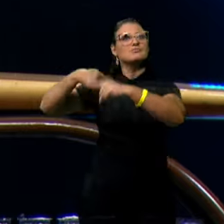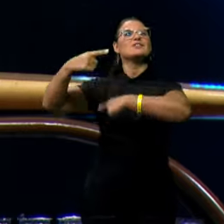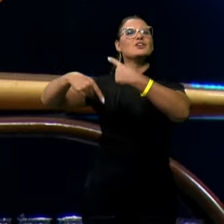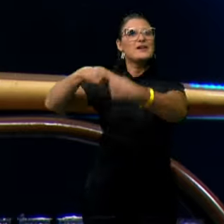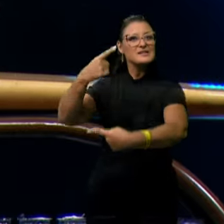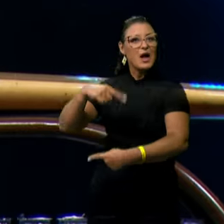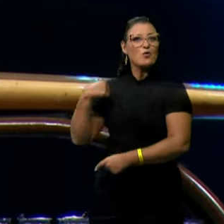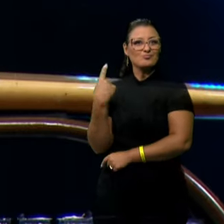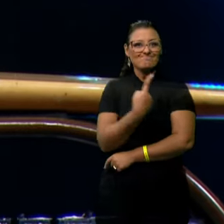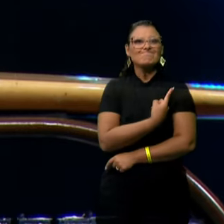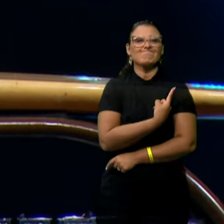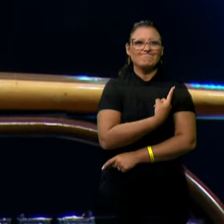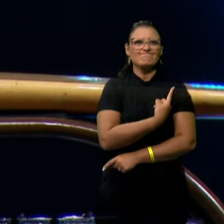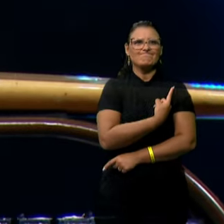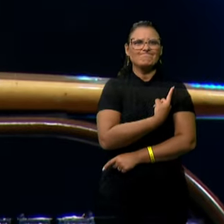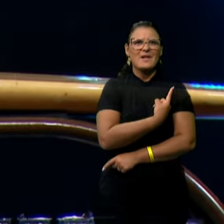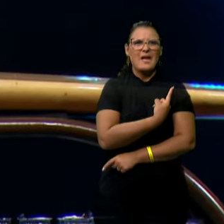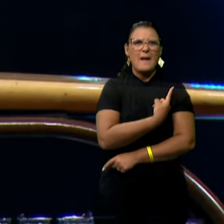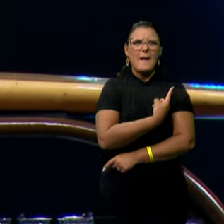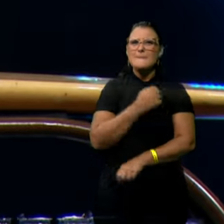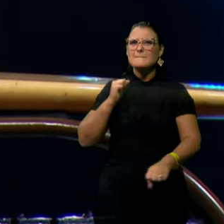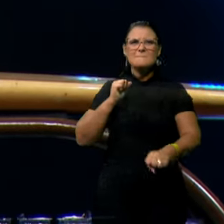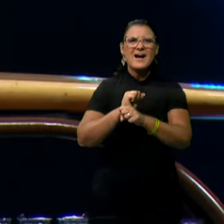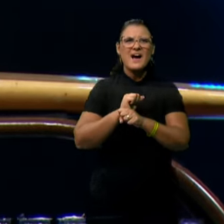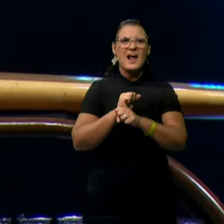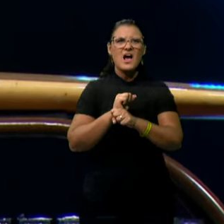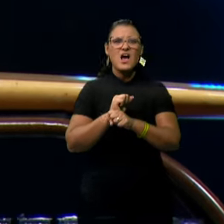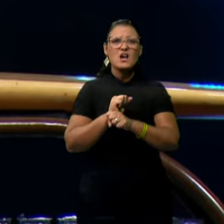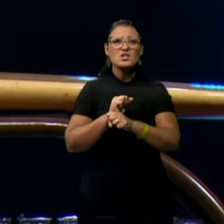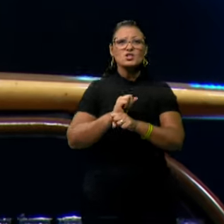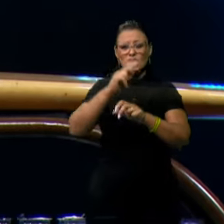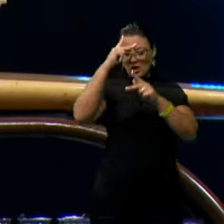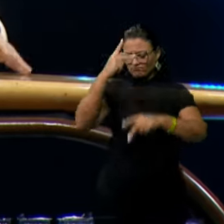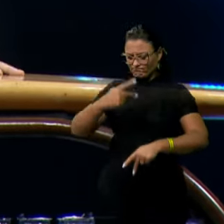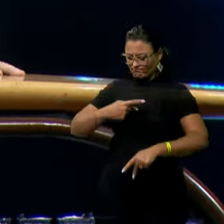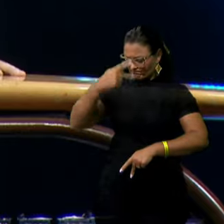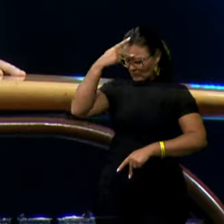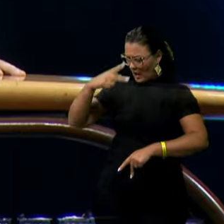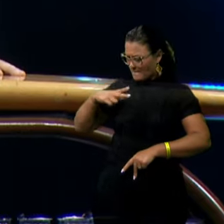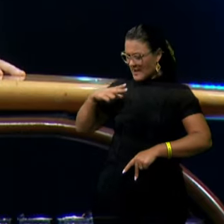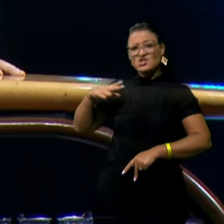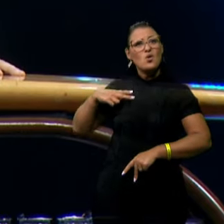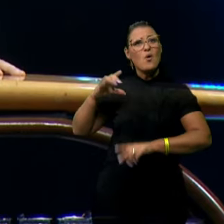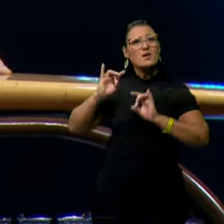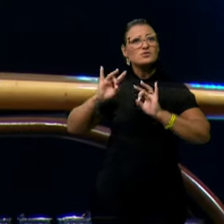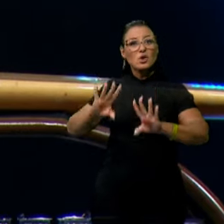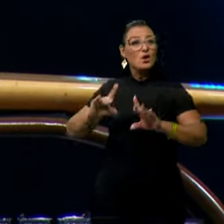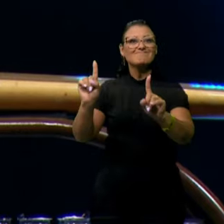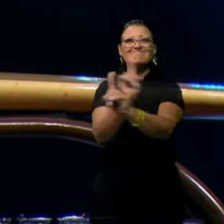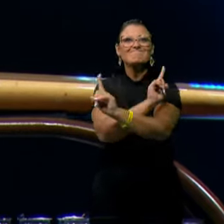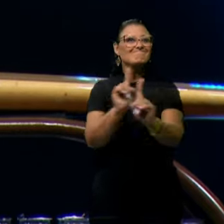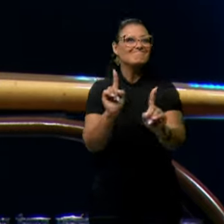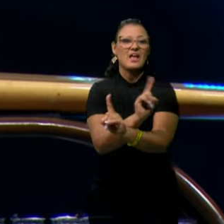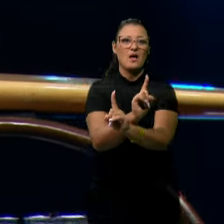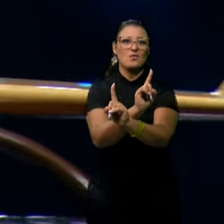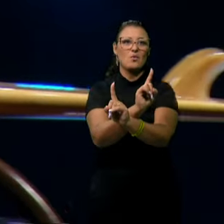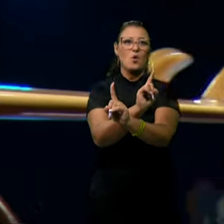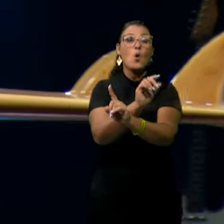deixar de olhar a nossa diferença e a mulher absolutamente o que Deus estava sendo nesta geração de fato